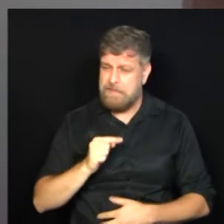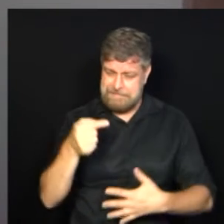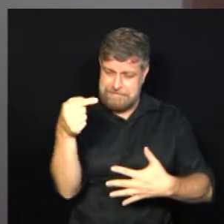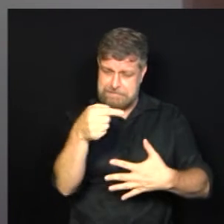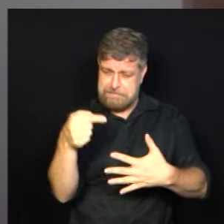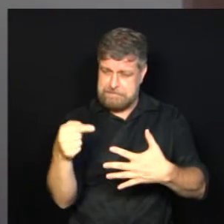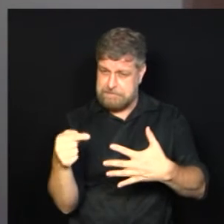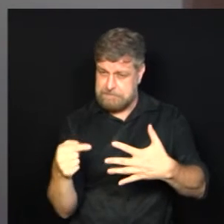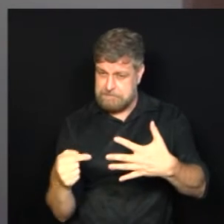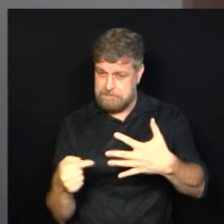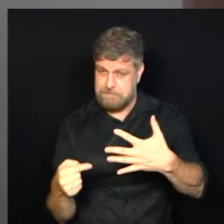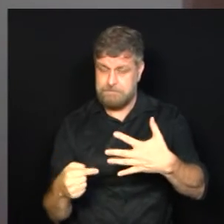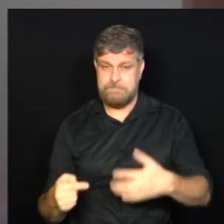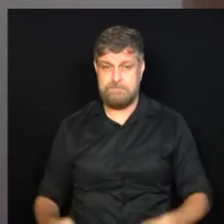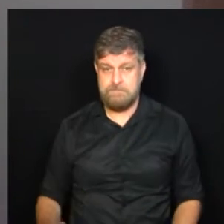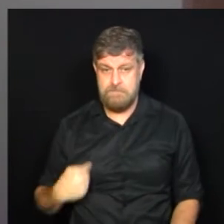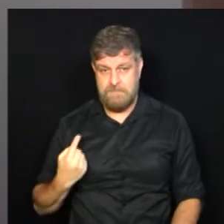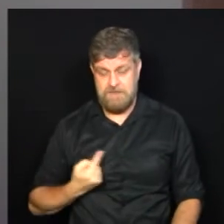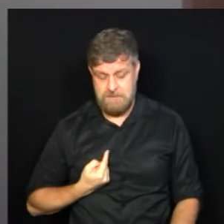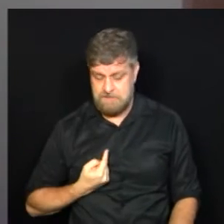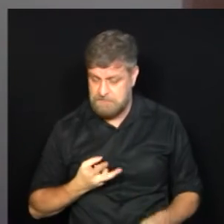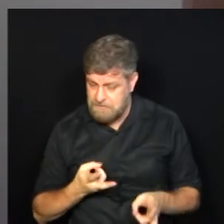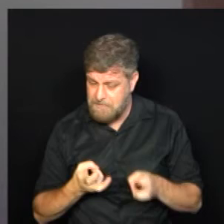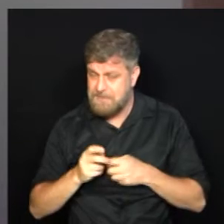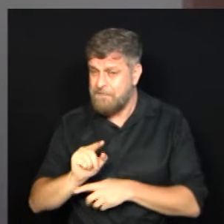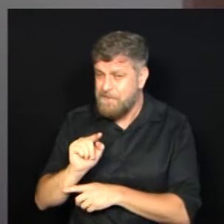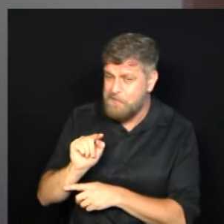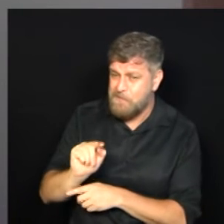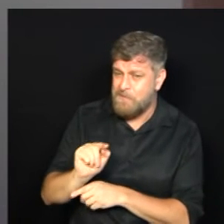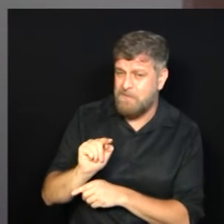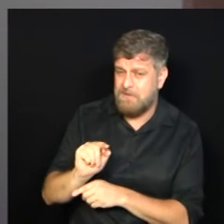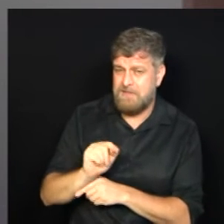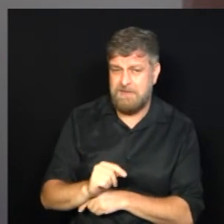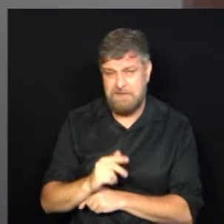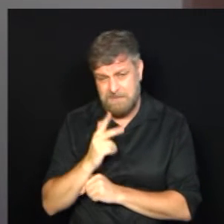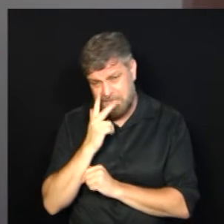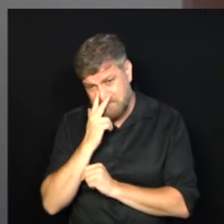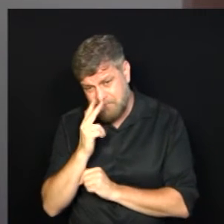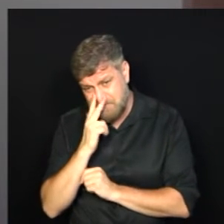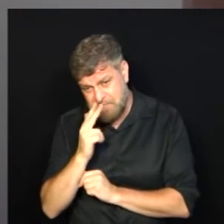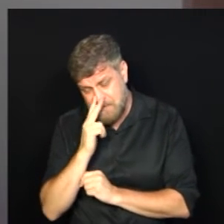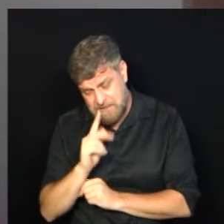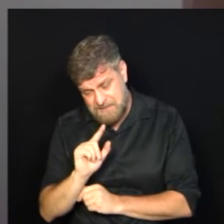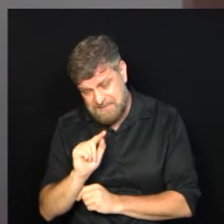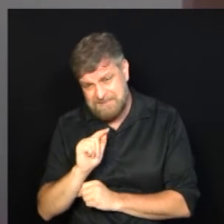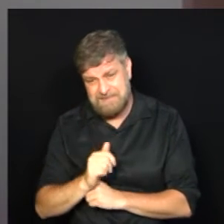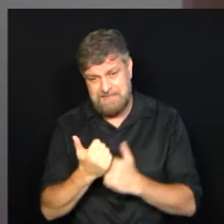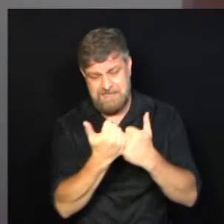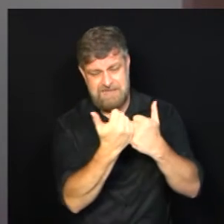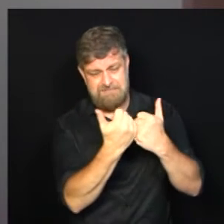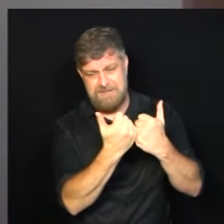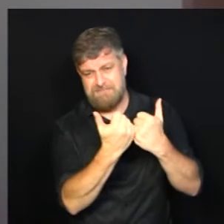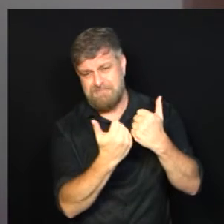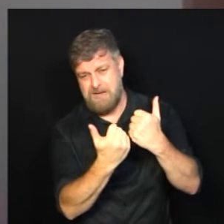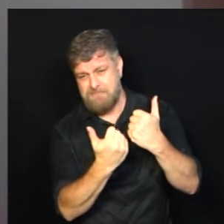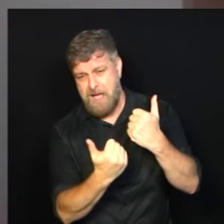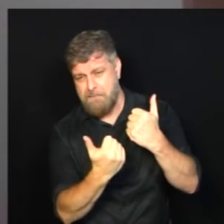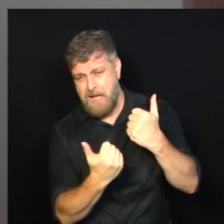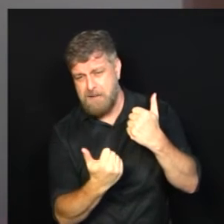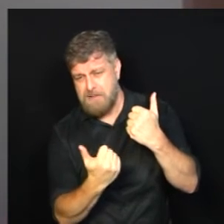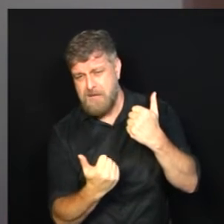indicativos que poderiam estar sinalizando uma piora, né, ou pelo